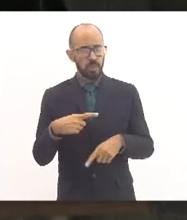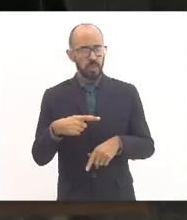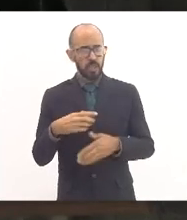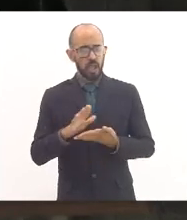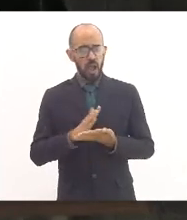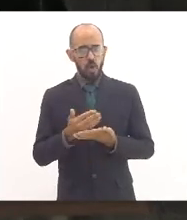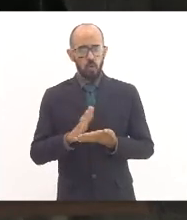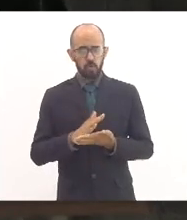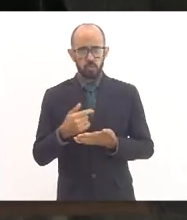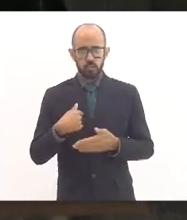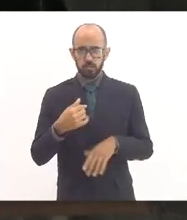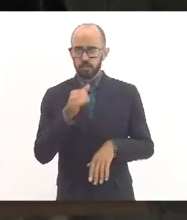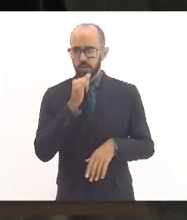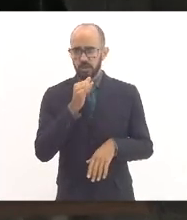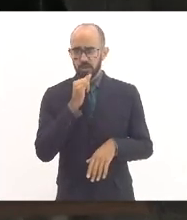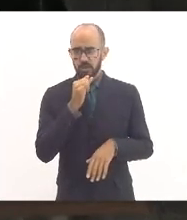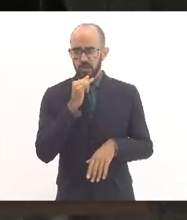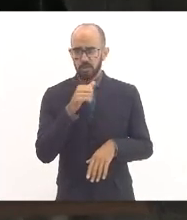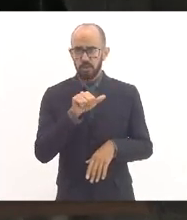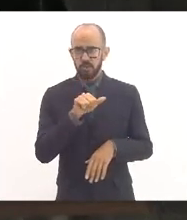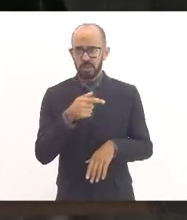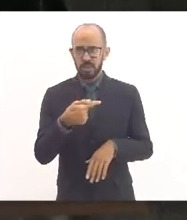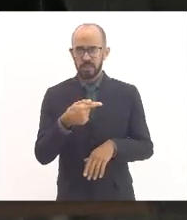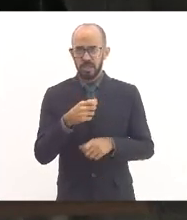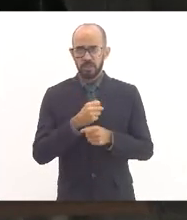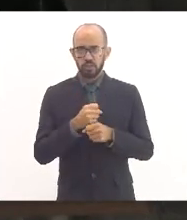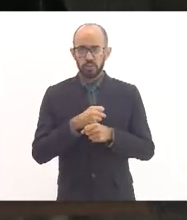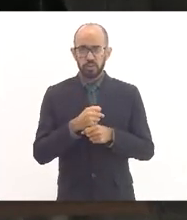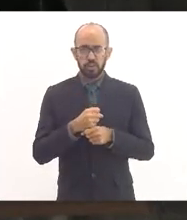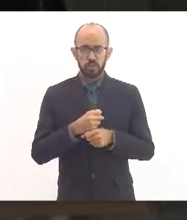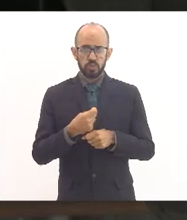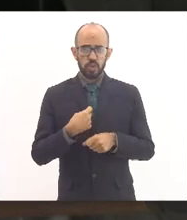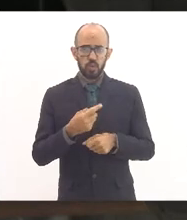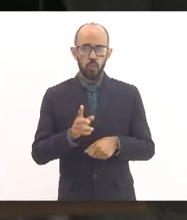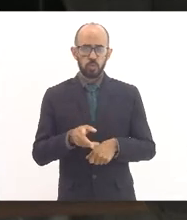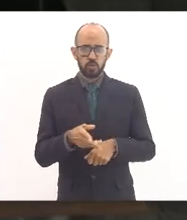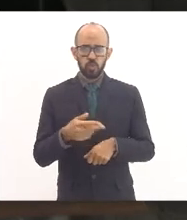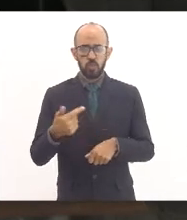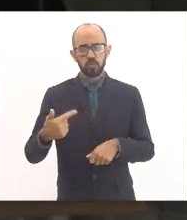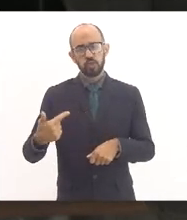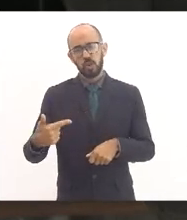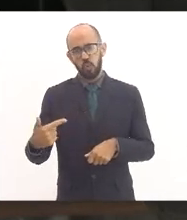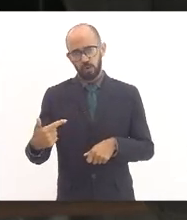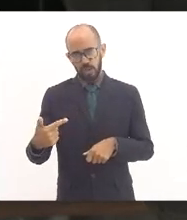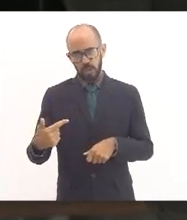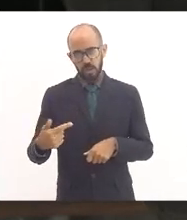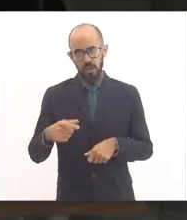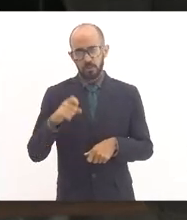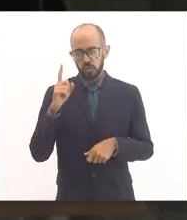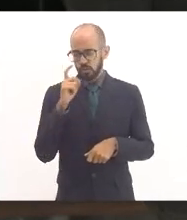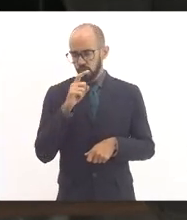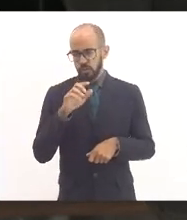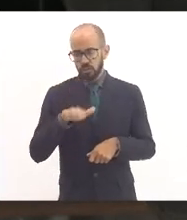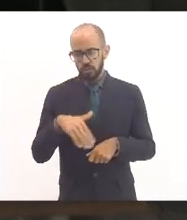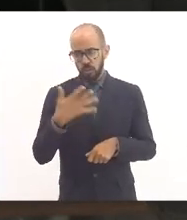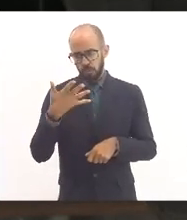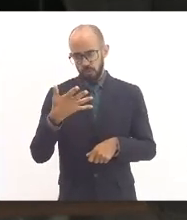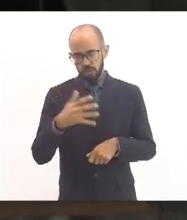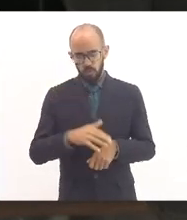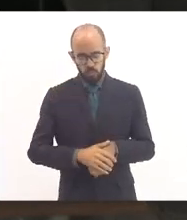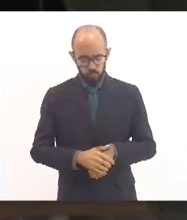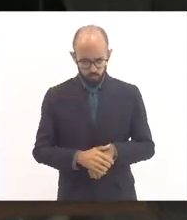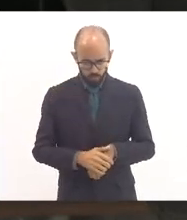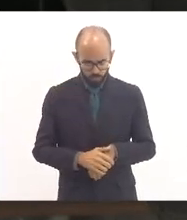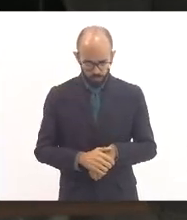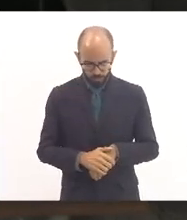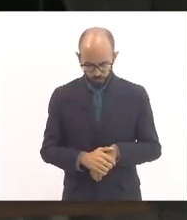eu tenho 17 anos ainda são ótimos convite de segunda e não é muito difícil a promoção né